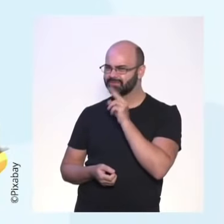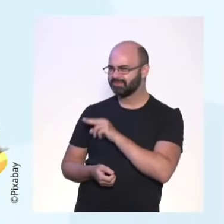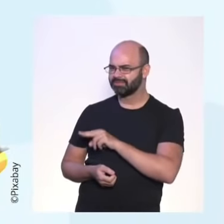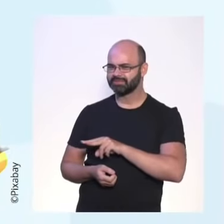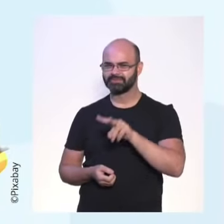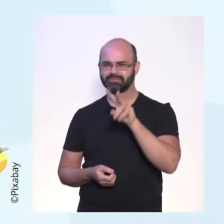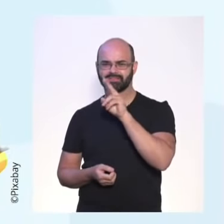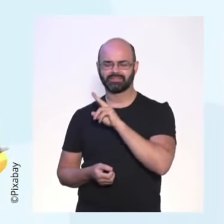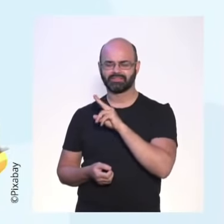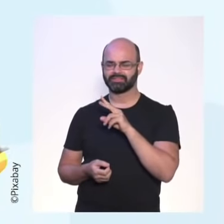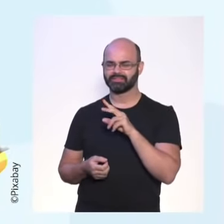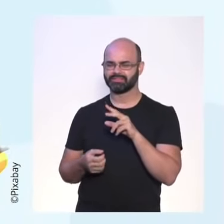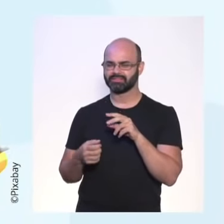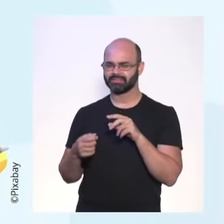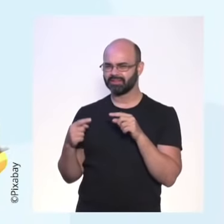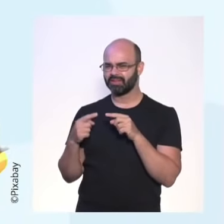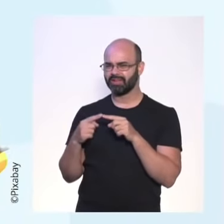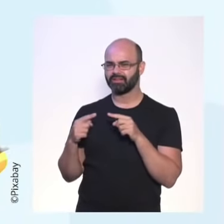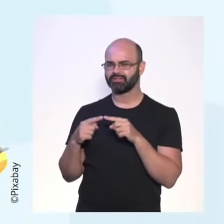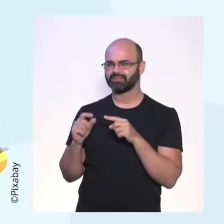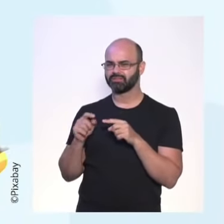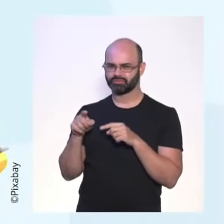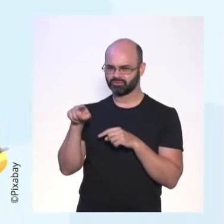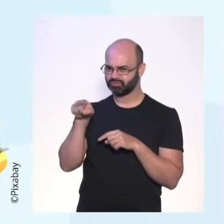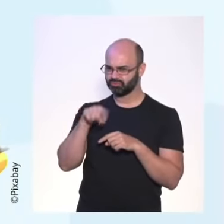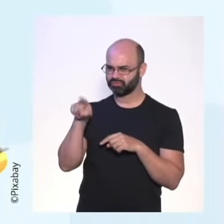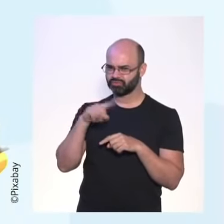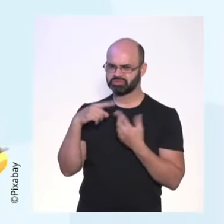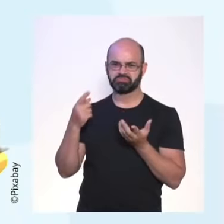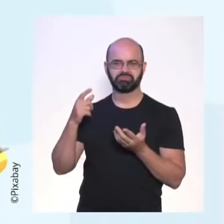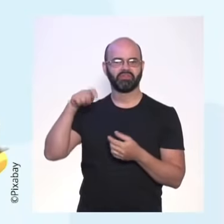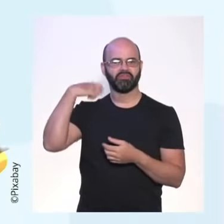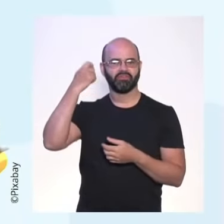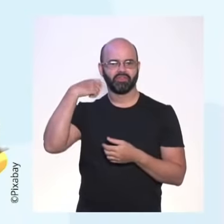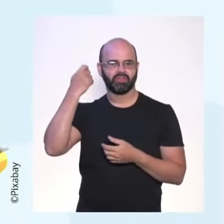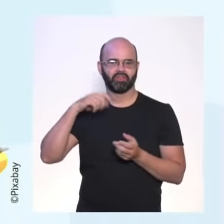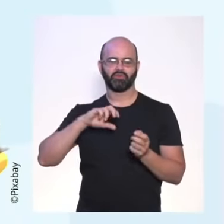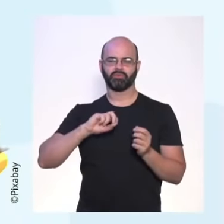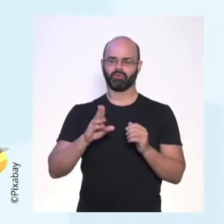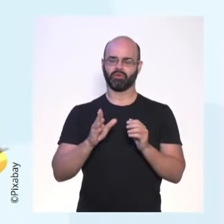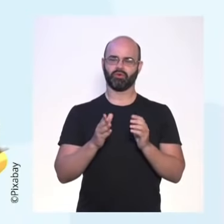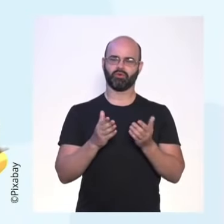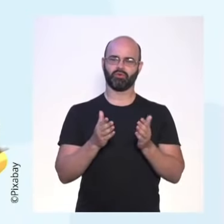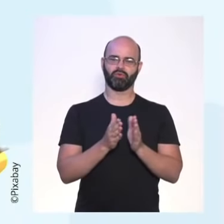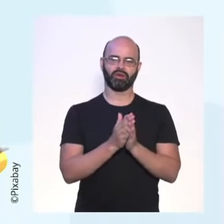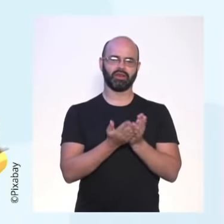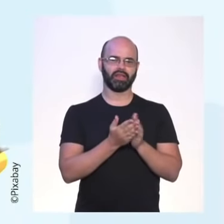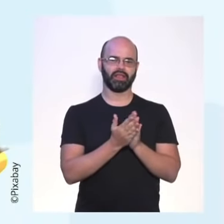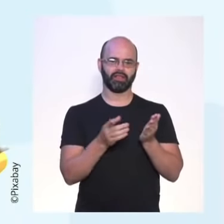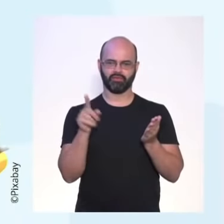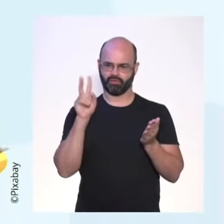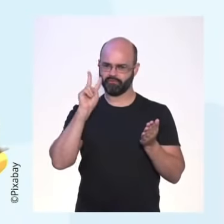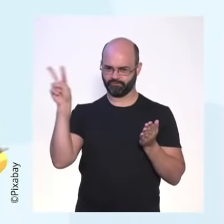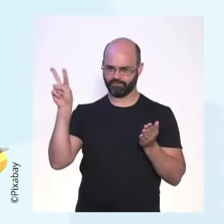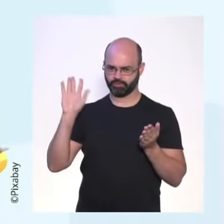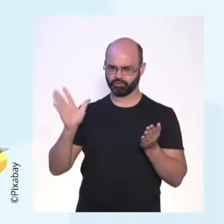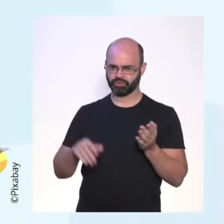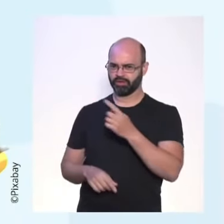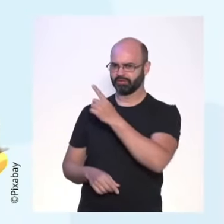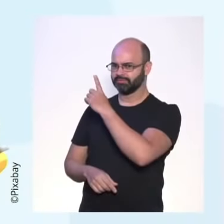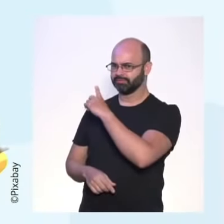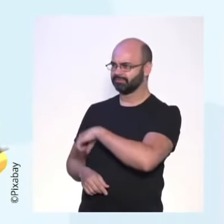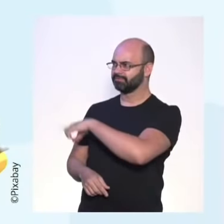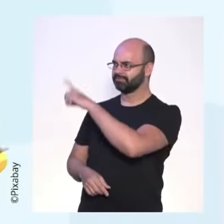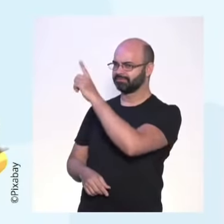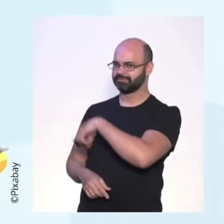relacionado Você já viu as imagem sei lá em algum filme e algum livro algo do tipo né